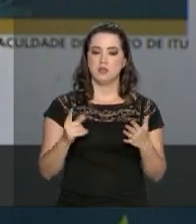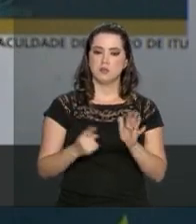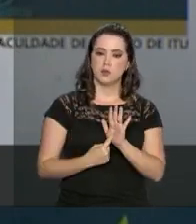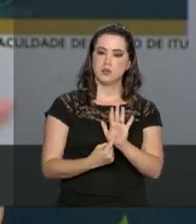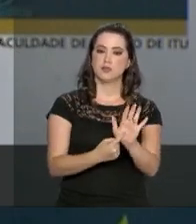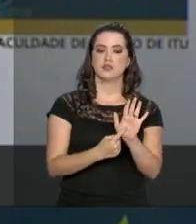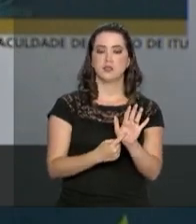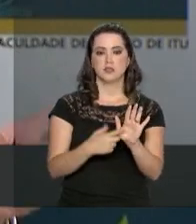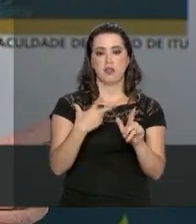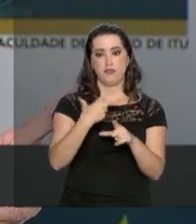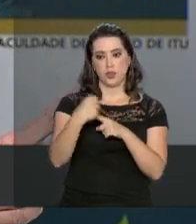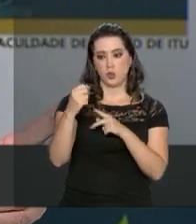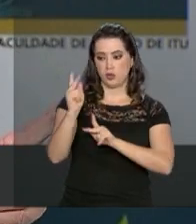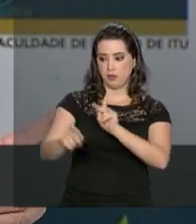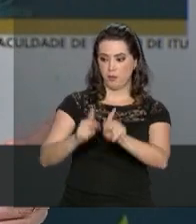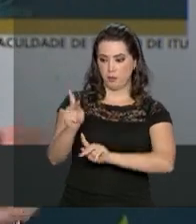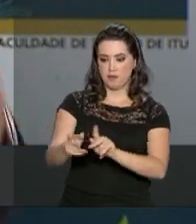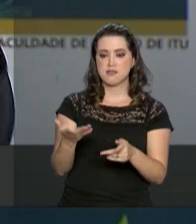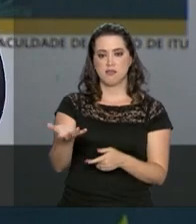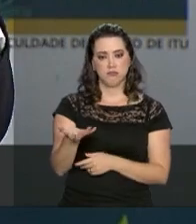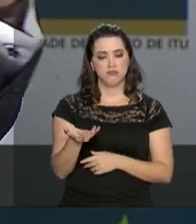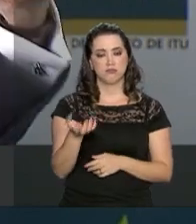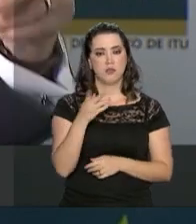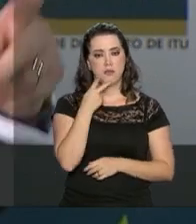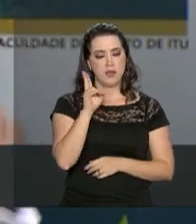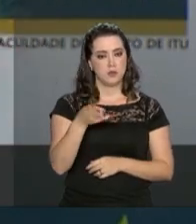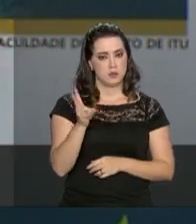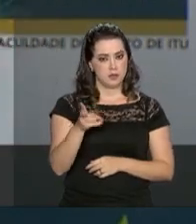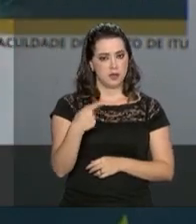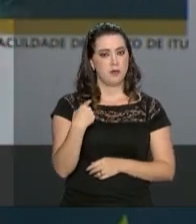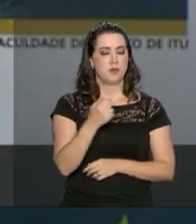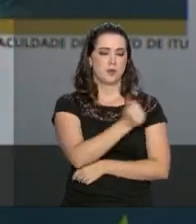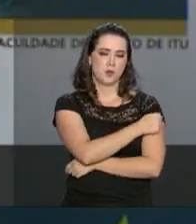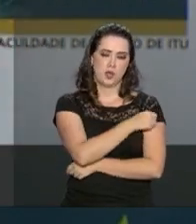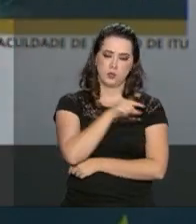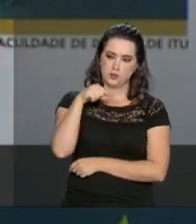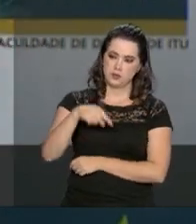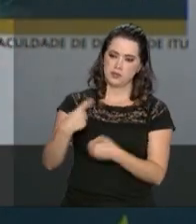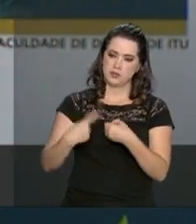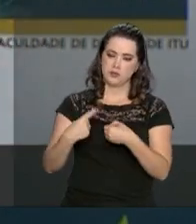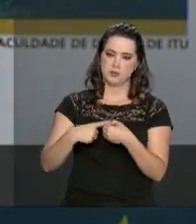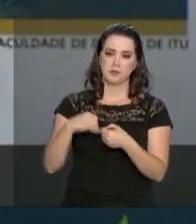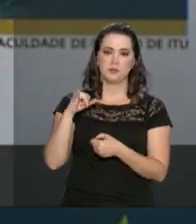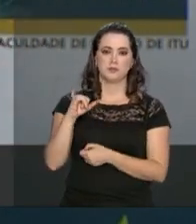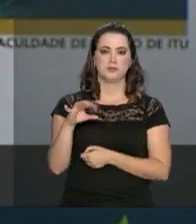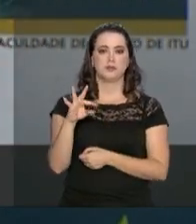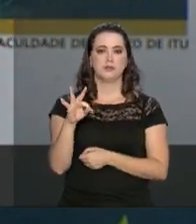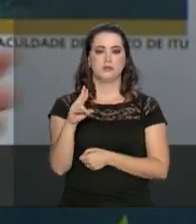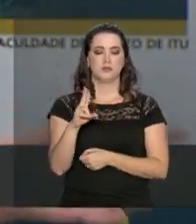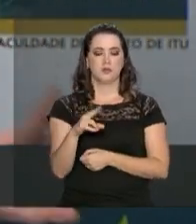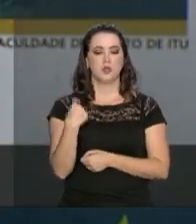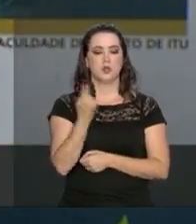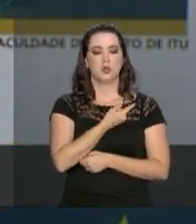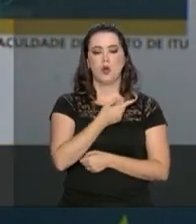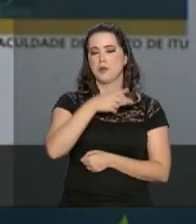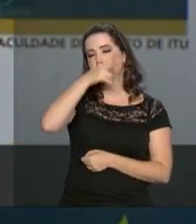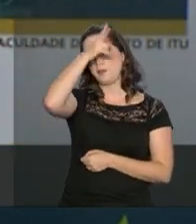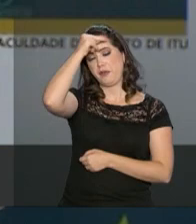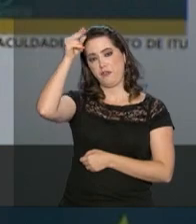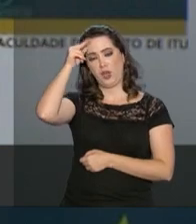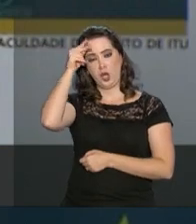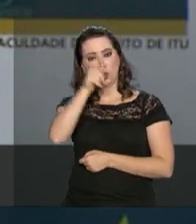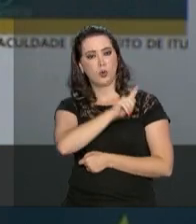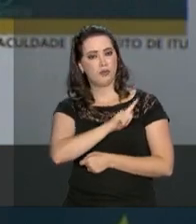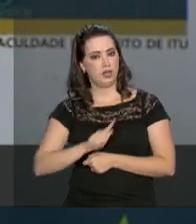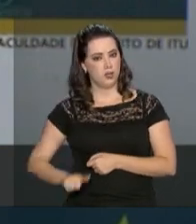popular. Porque eu digo sempre, e eu já dizia isso aos meus alunos aqui em Itu, não é? Que nós, prefeito,